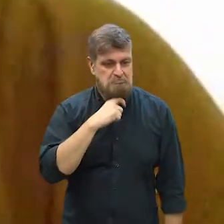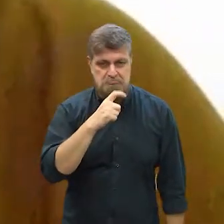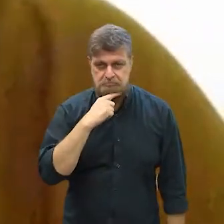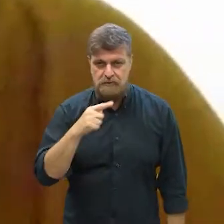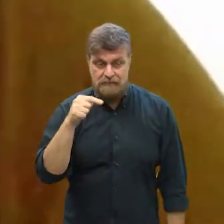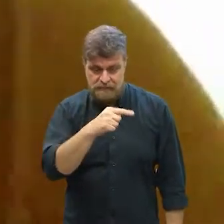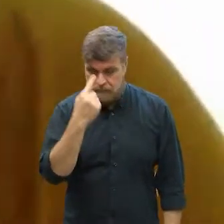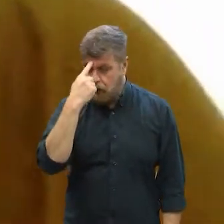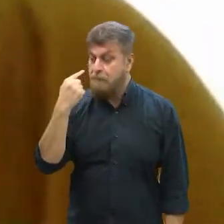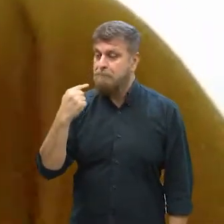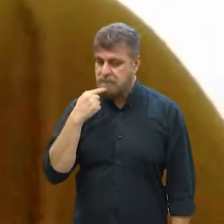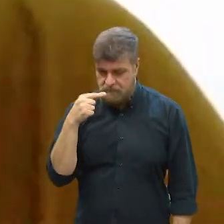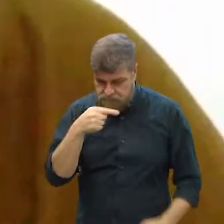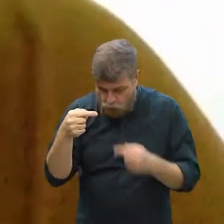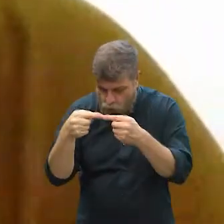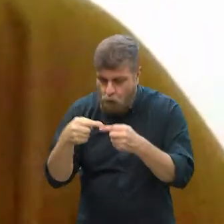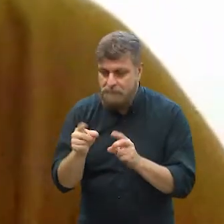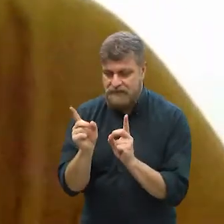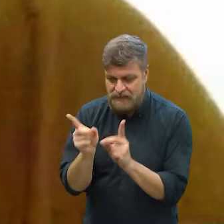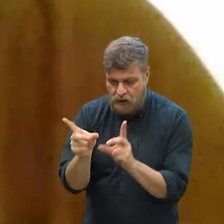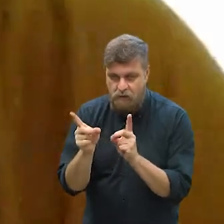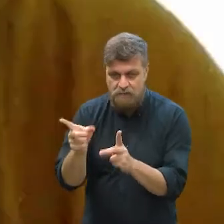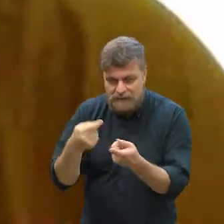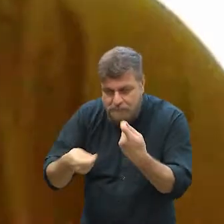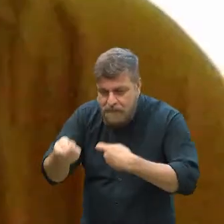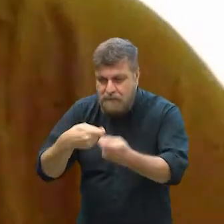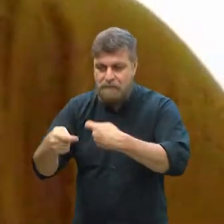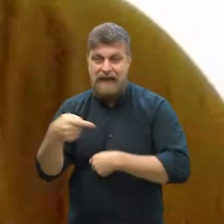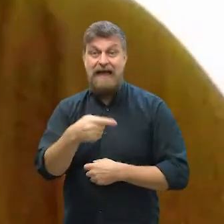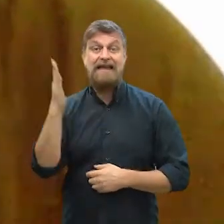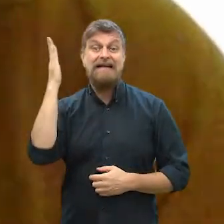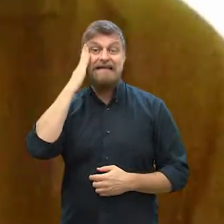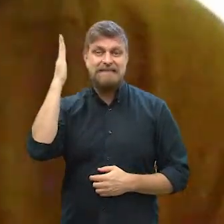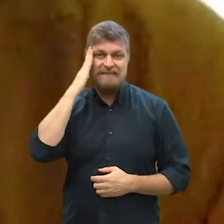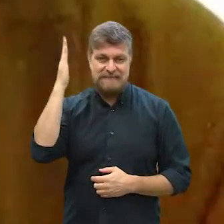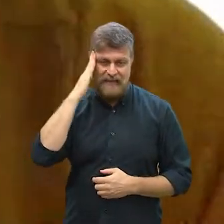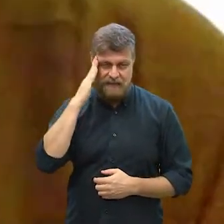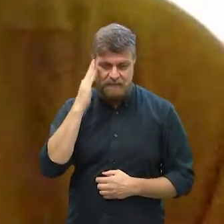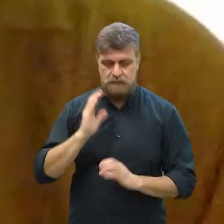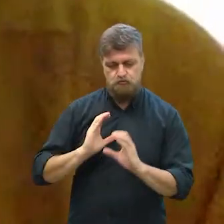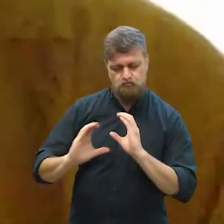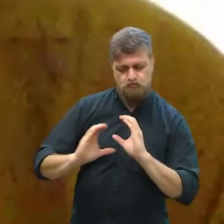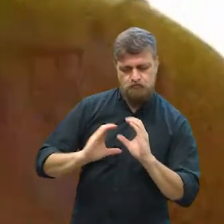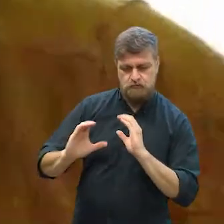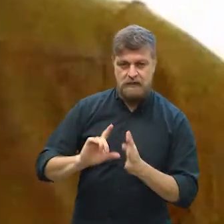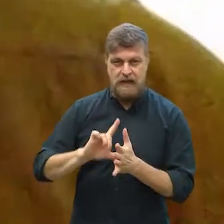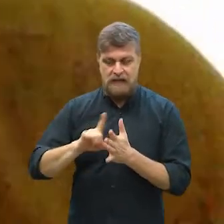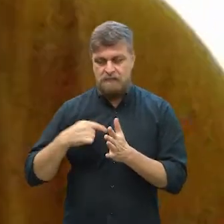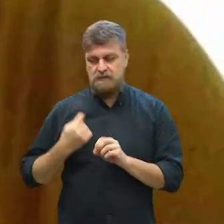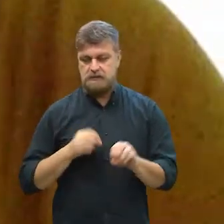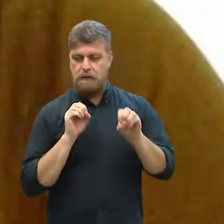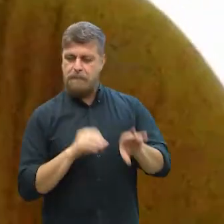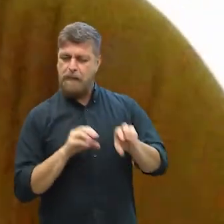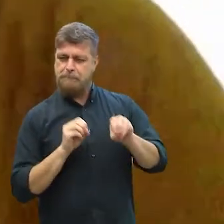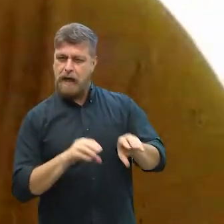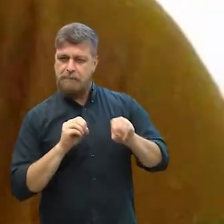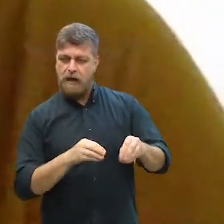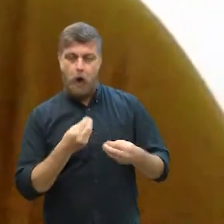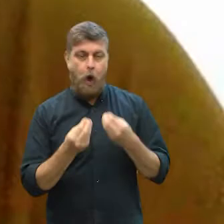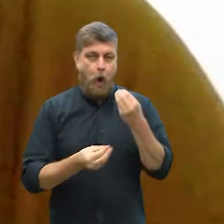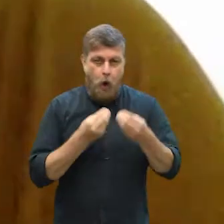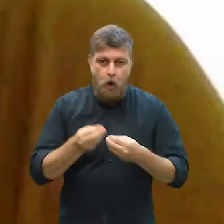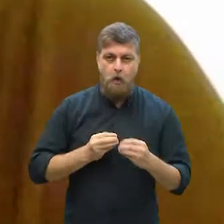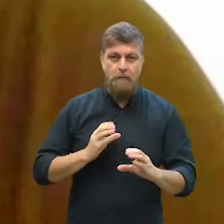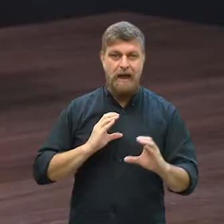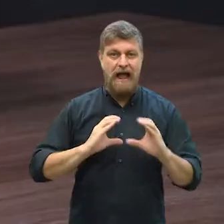olhou, tipo, tem um perfil de venda, tem um perfil de negócios, sabe conduzir bem uma conversa. E aí, o restante a gente ensinou, sabe? Como que você vende agora um